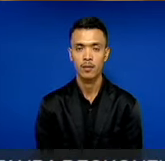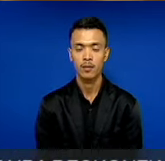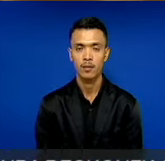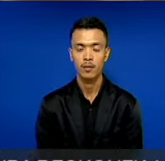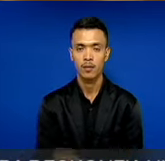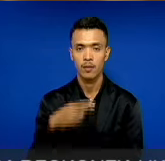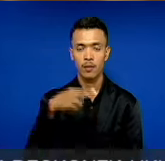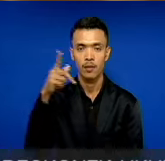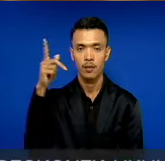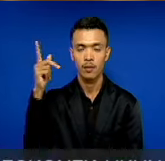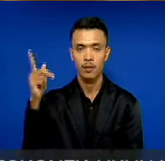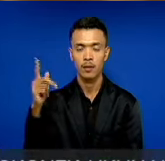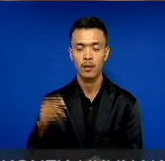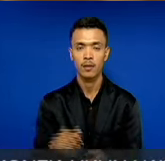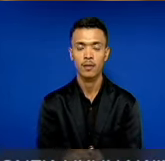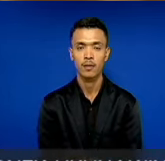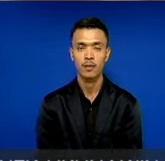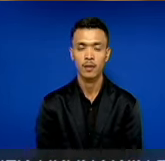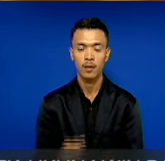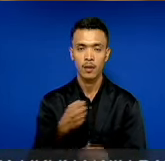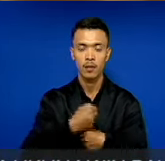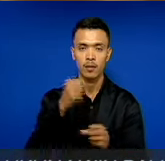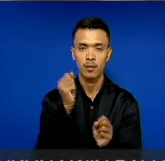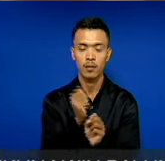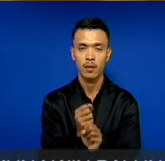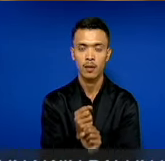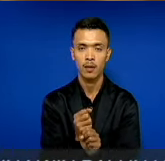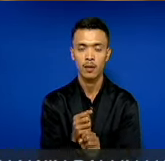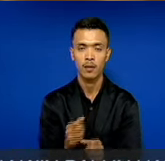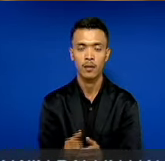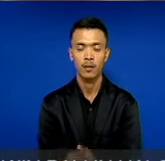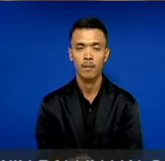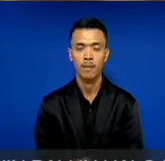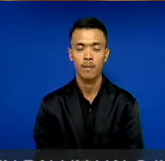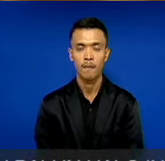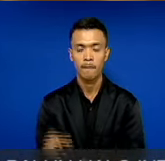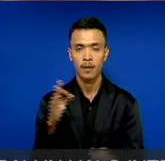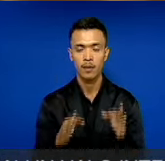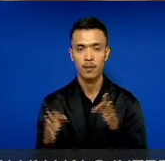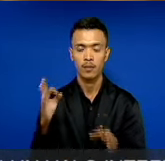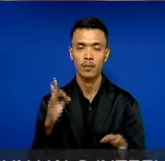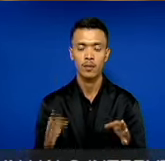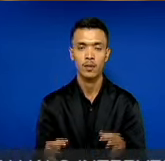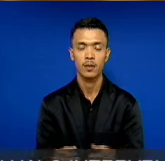Moscato, nem a focar para tudo ele, halo, fiscalização vai acontecer. Então, o IDN é uma